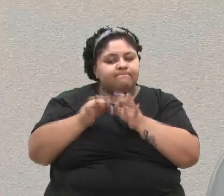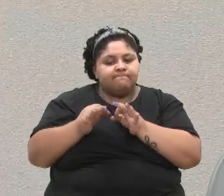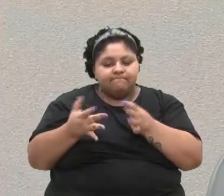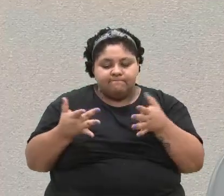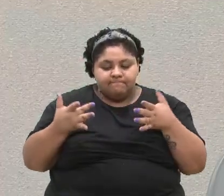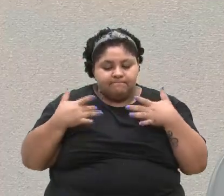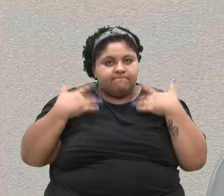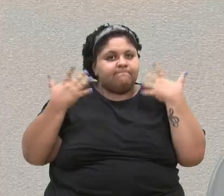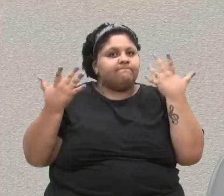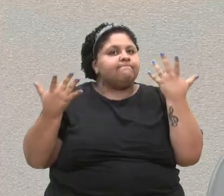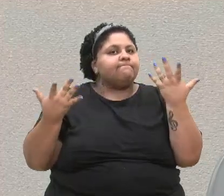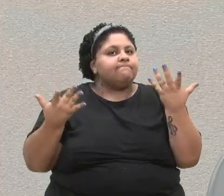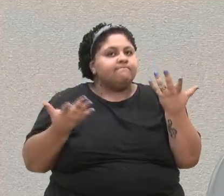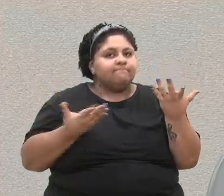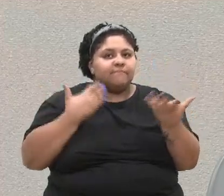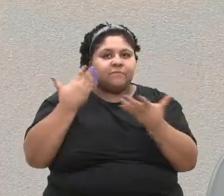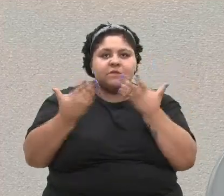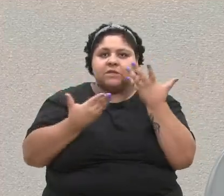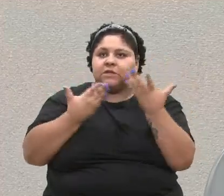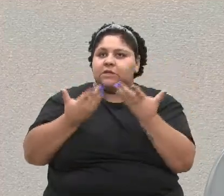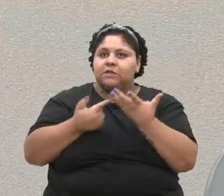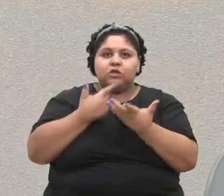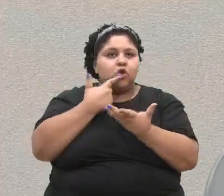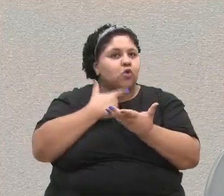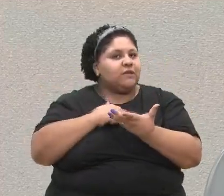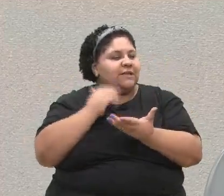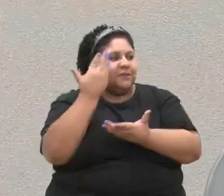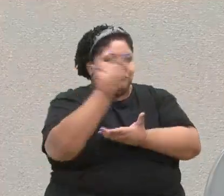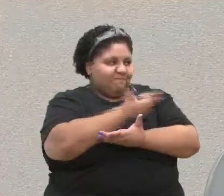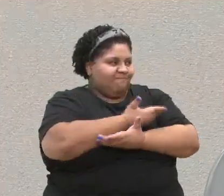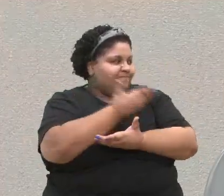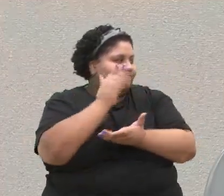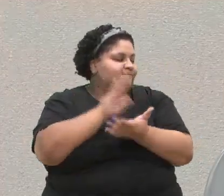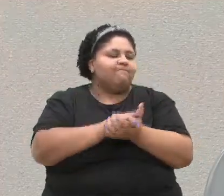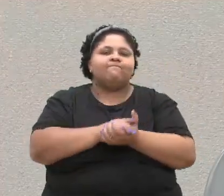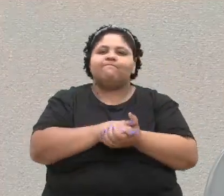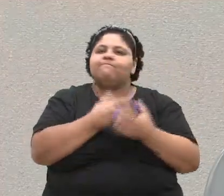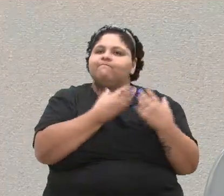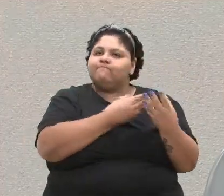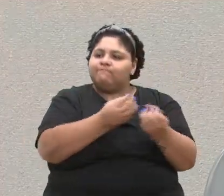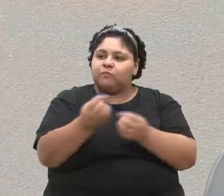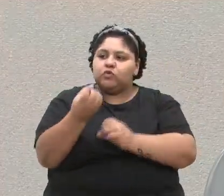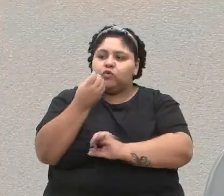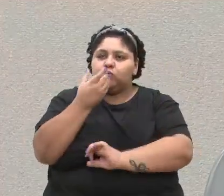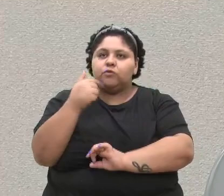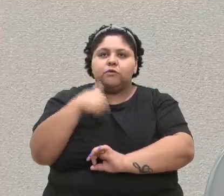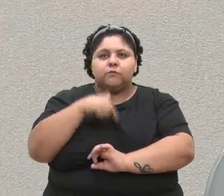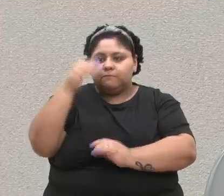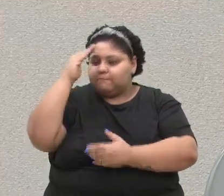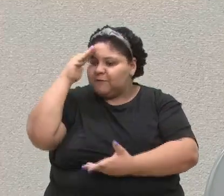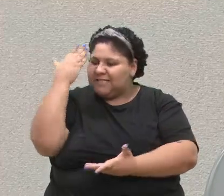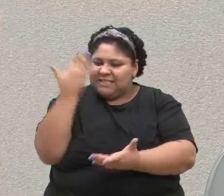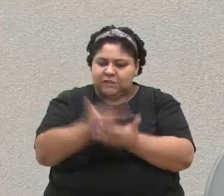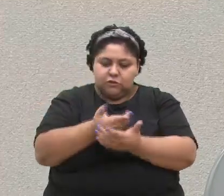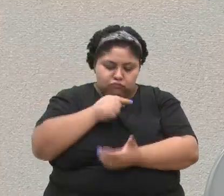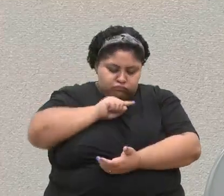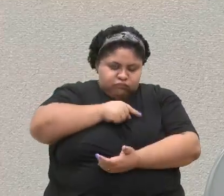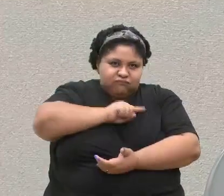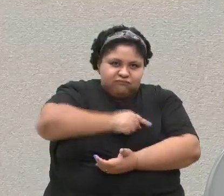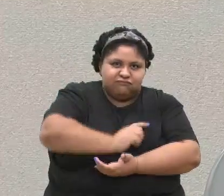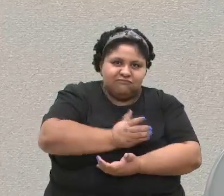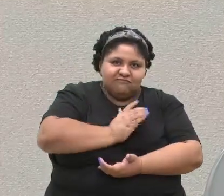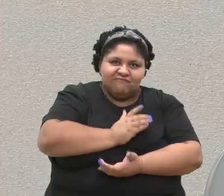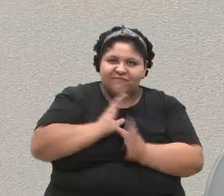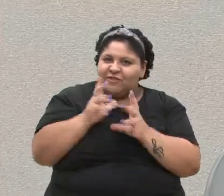impressionaram, talvez até aqueles que não gostassem do senhor. Foi muito bom. Eu agradeço do fundo do meu coração todas as palavras,